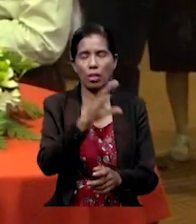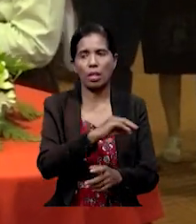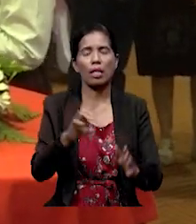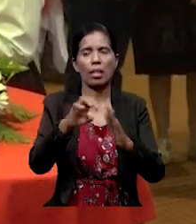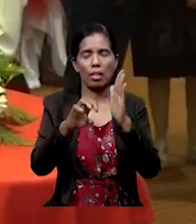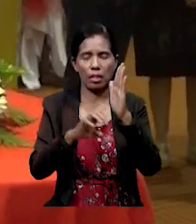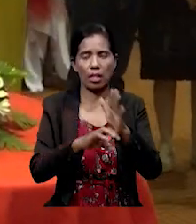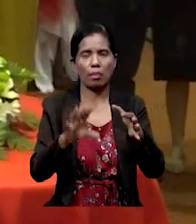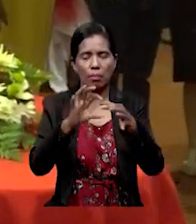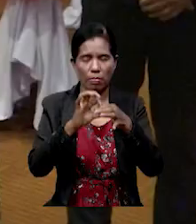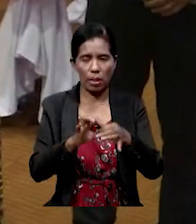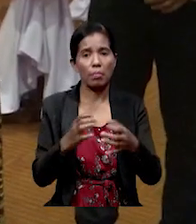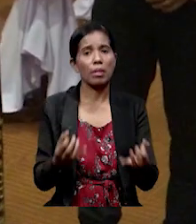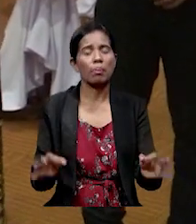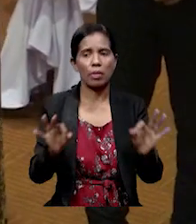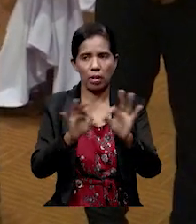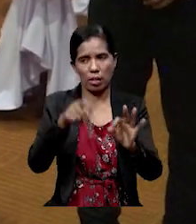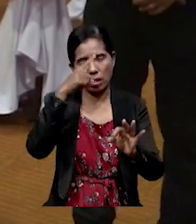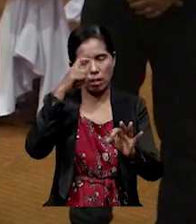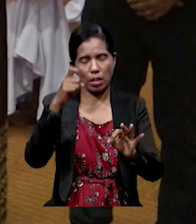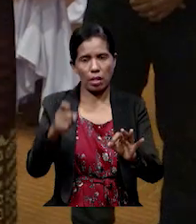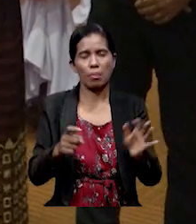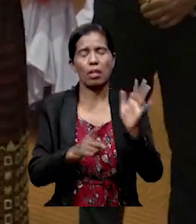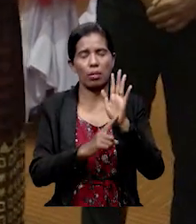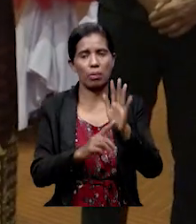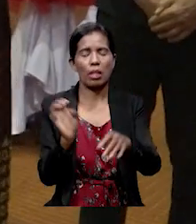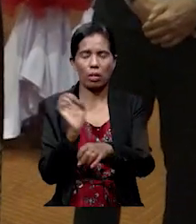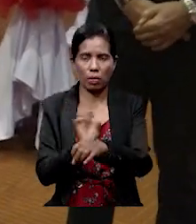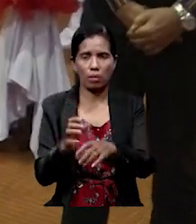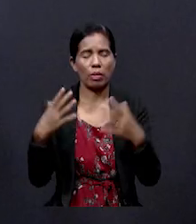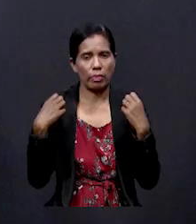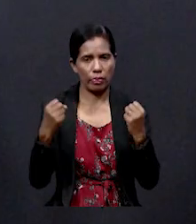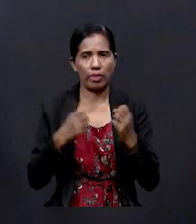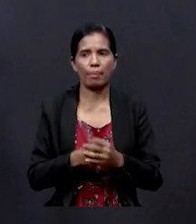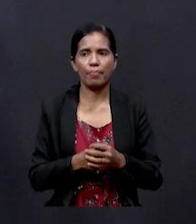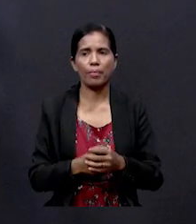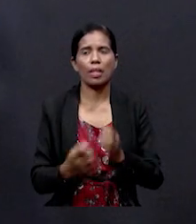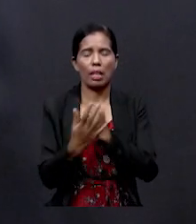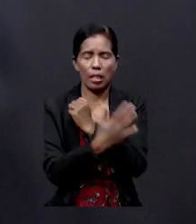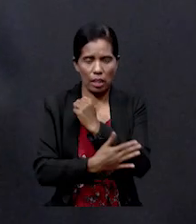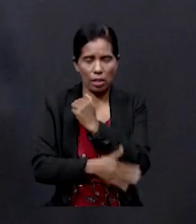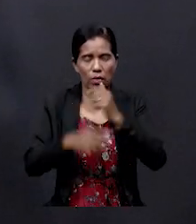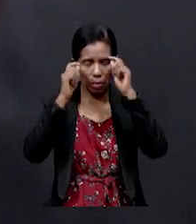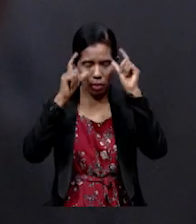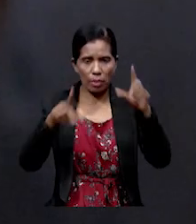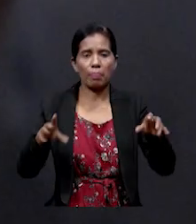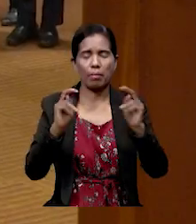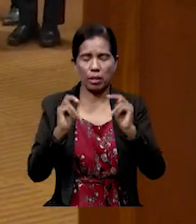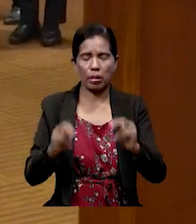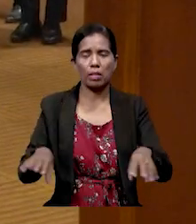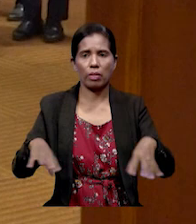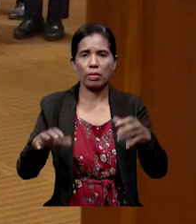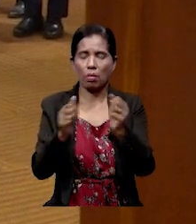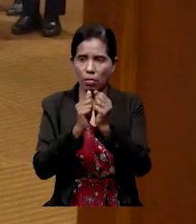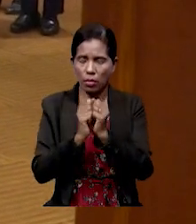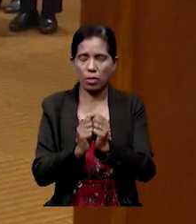União Europeia, nebe importante, tamba ihe indicador economia nebe forte. Nune nação Timor-Leste precisa hametin lutar em relação